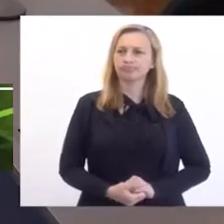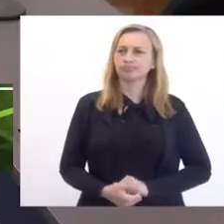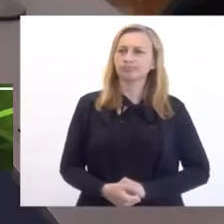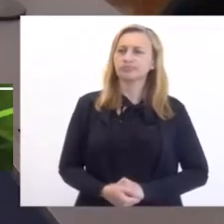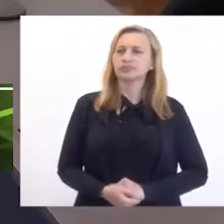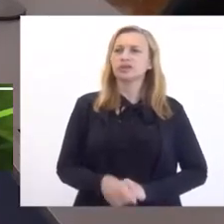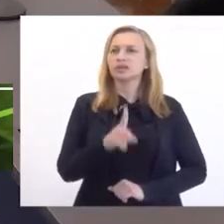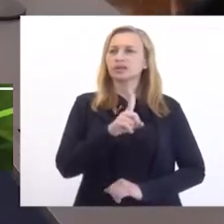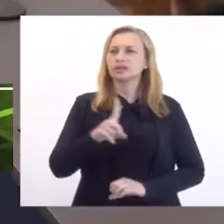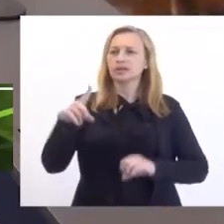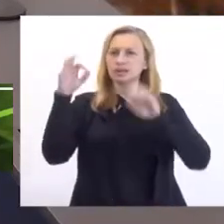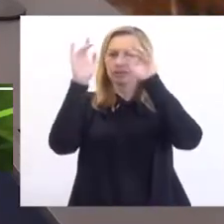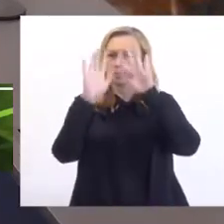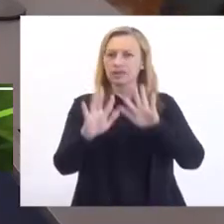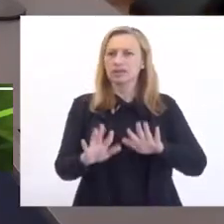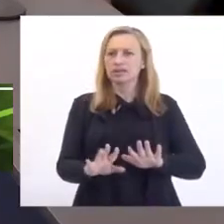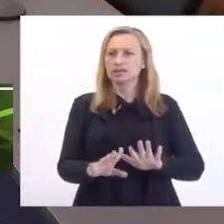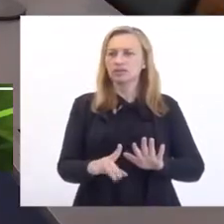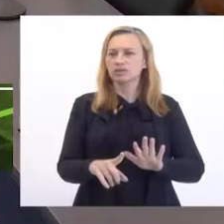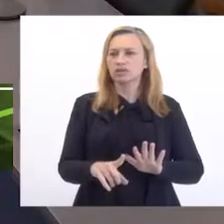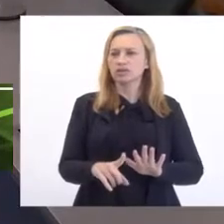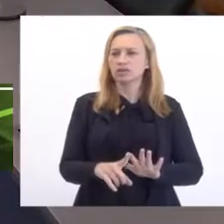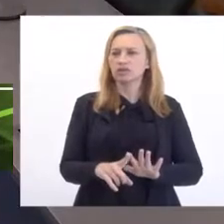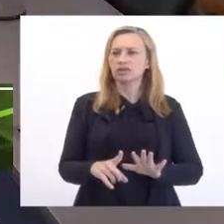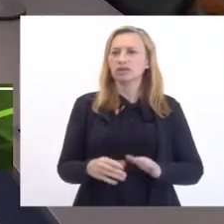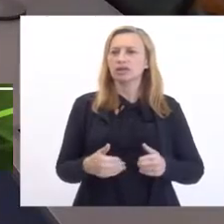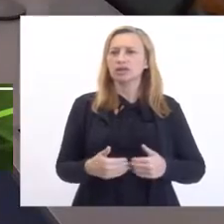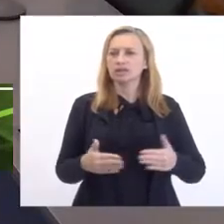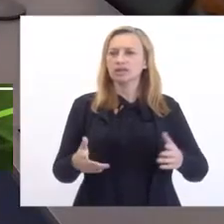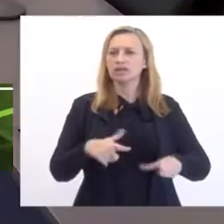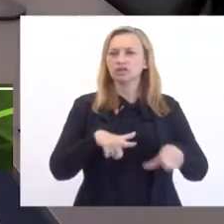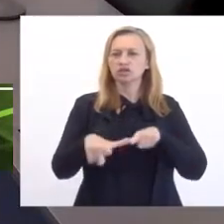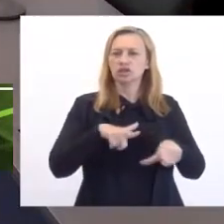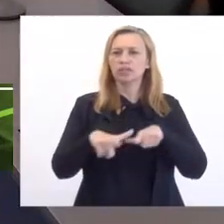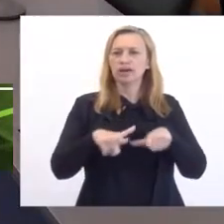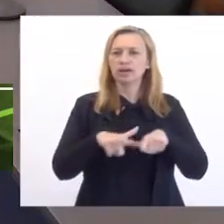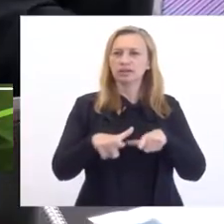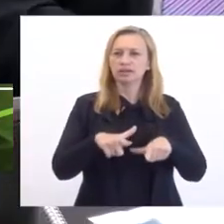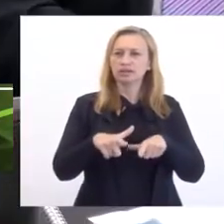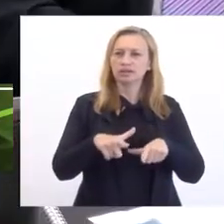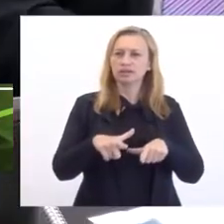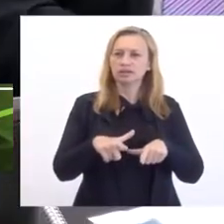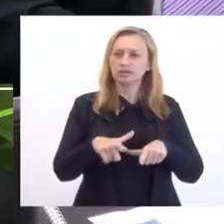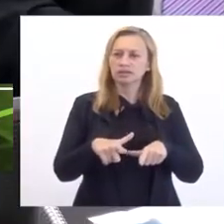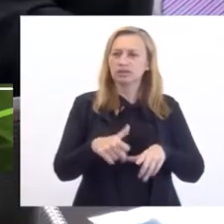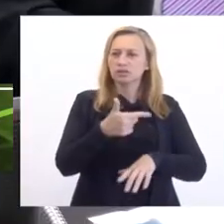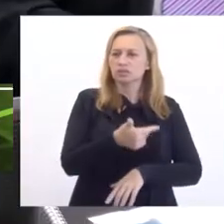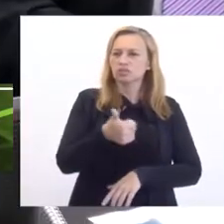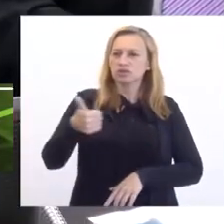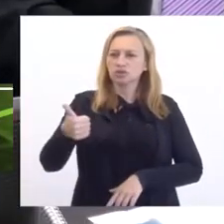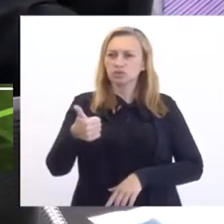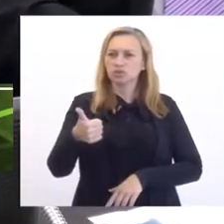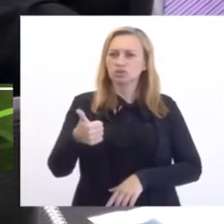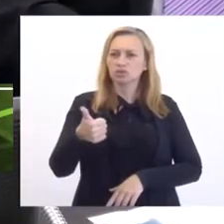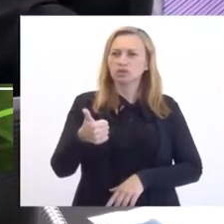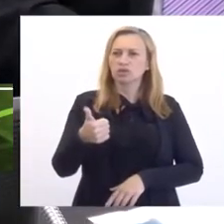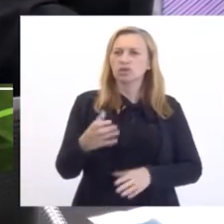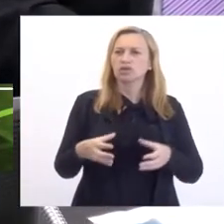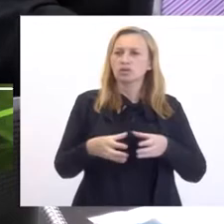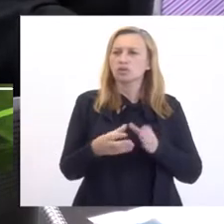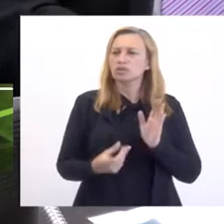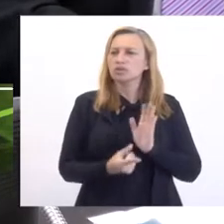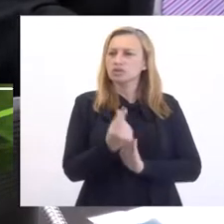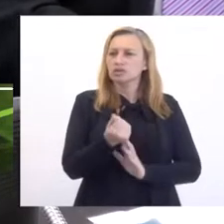Havendo número regimental sobre a proteção de Deus, declaro abertos os trabalhos para a nossa reunião extraordinária de 2021. Da Comissão de